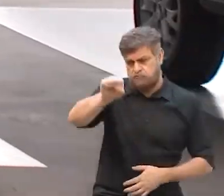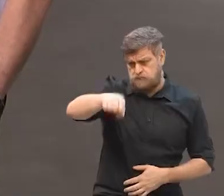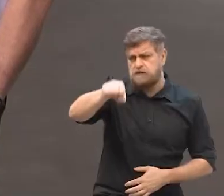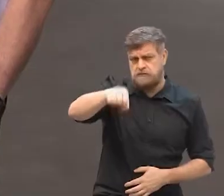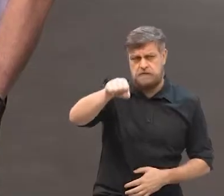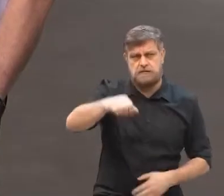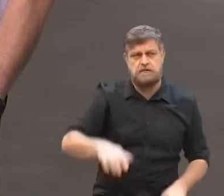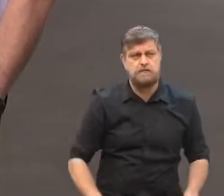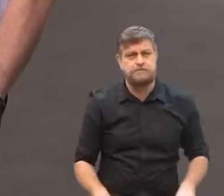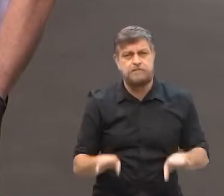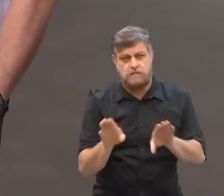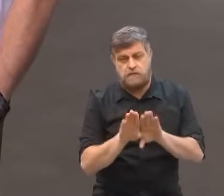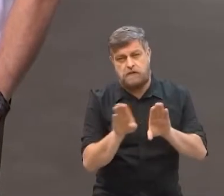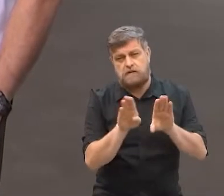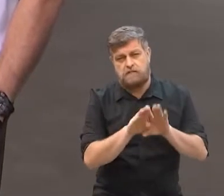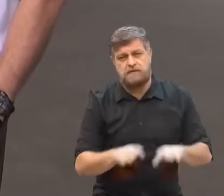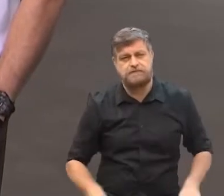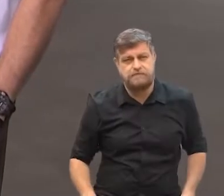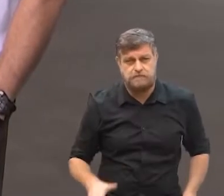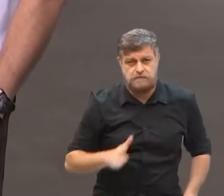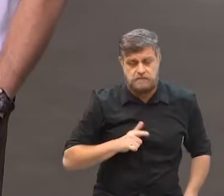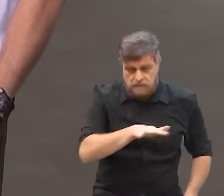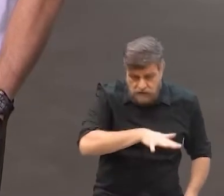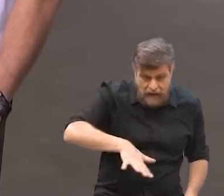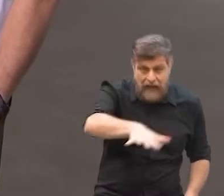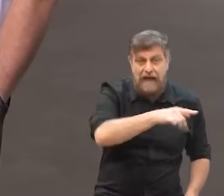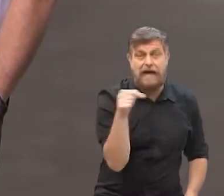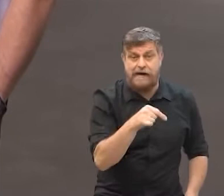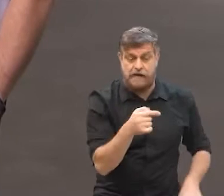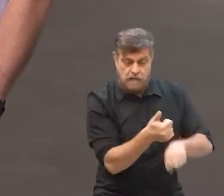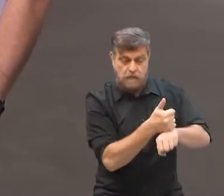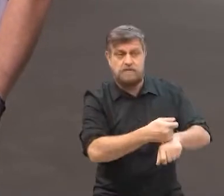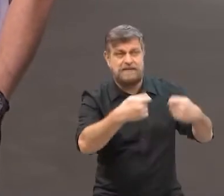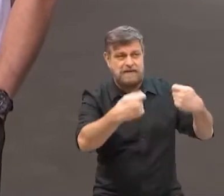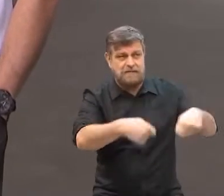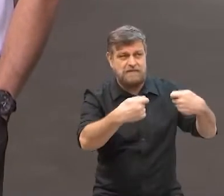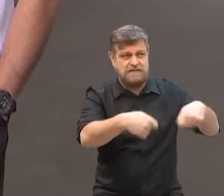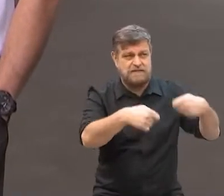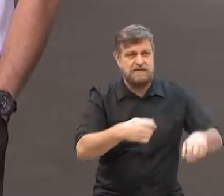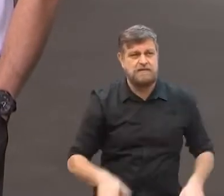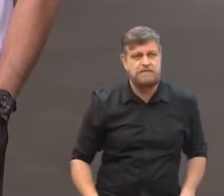Sim, inclusive o mercado aí tá precisando, né? Olha só,